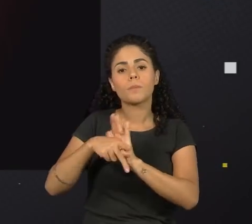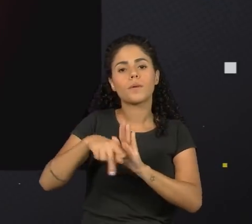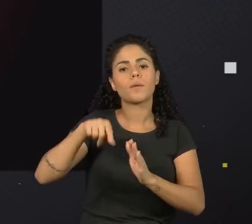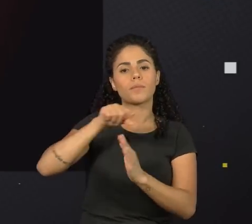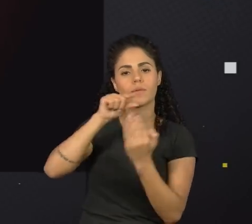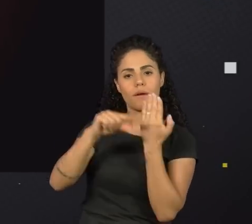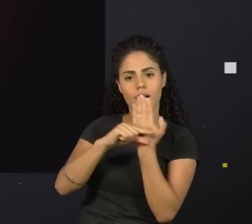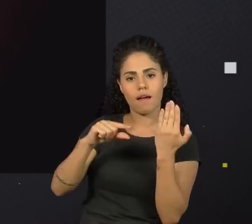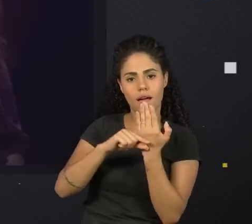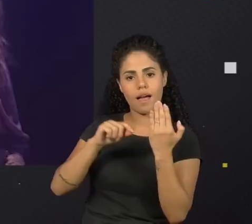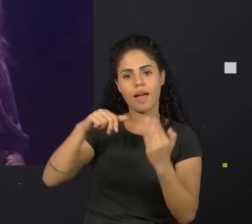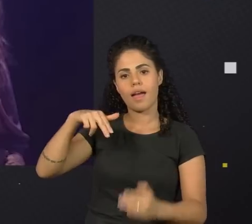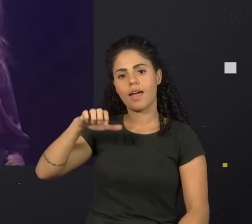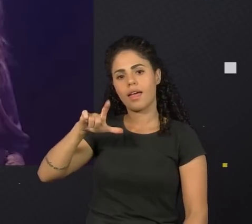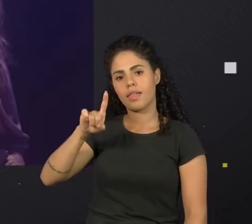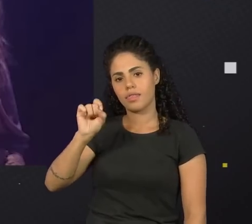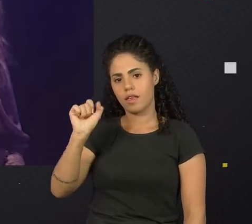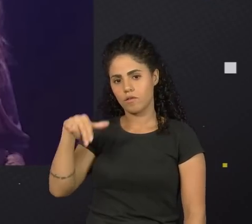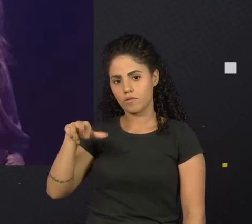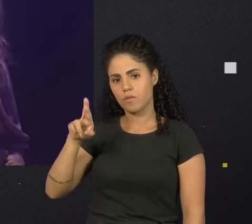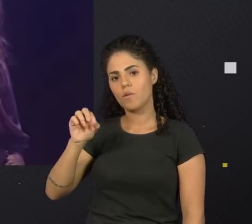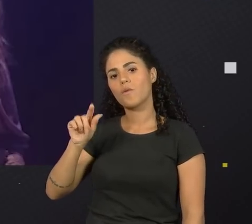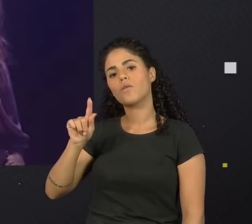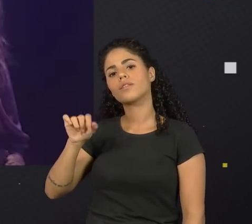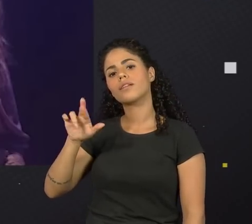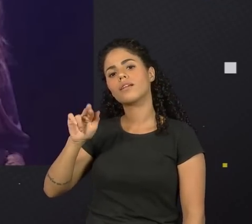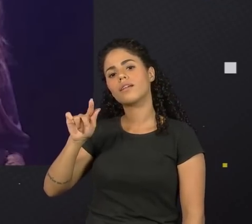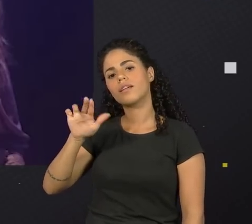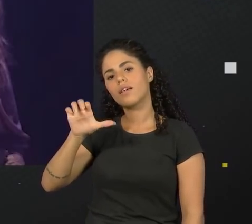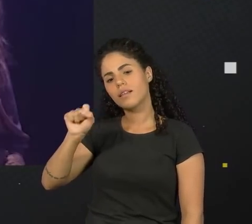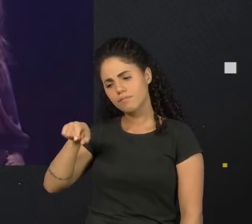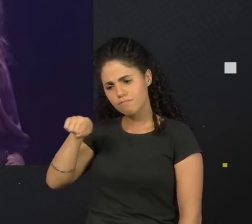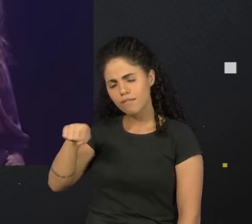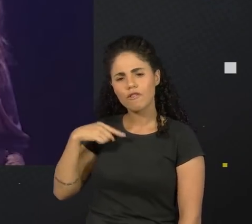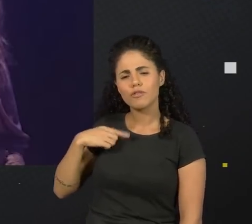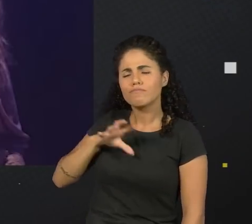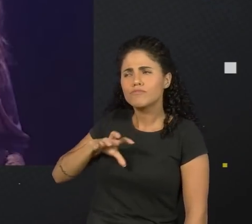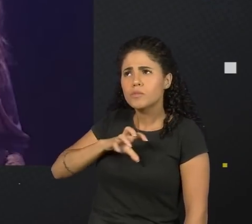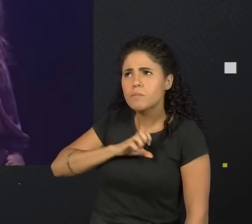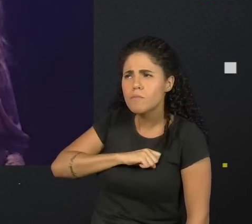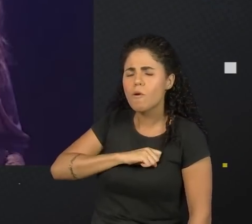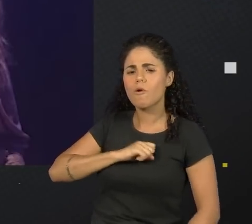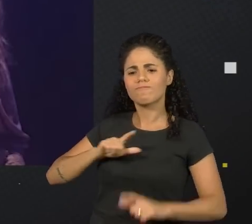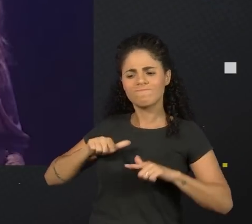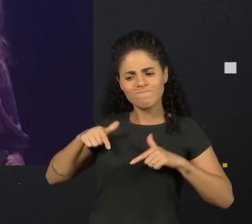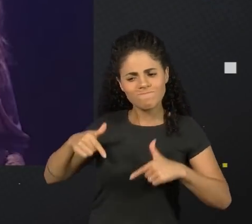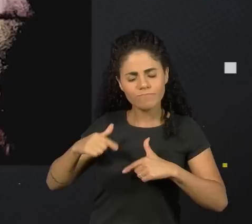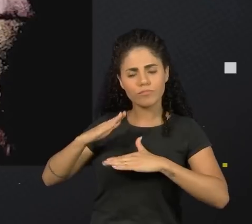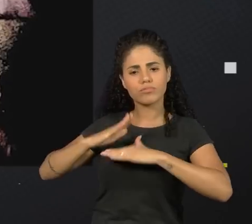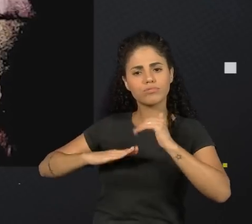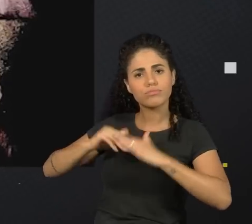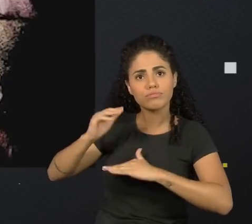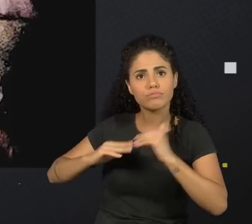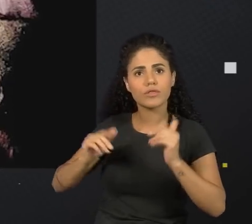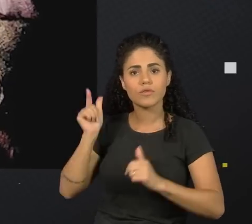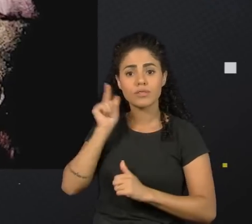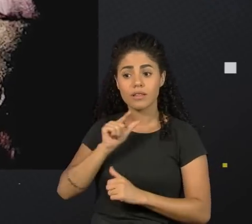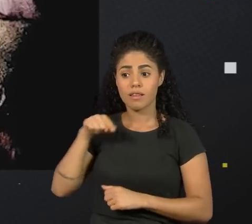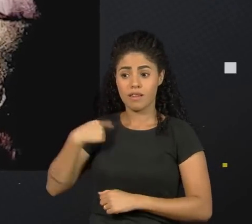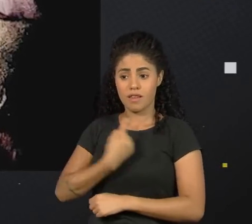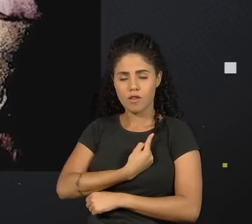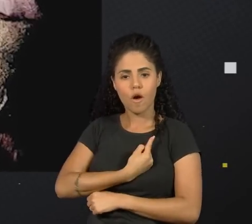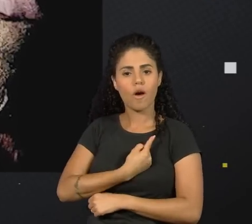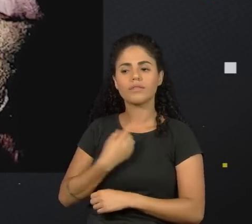Rodrigues, um trabalho profundo, um trabalho de muito amor, muita doação. E impossível a gente